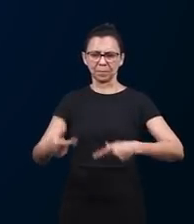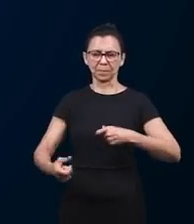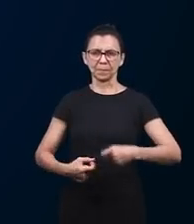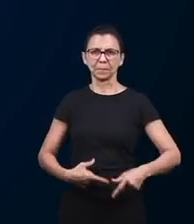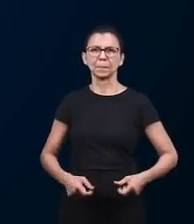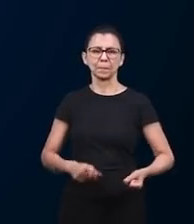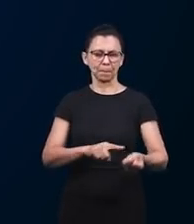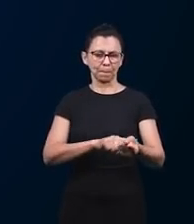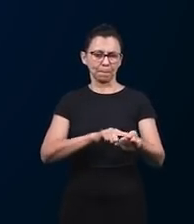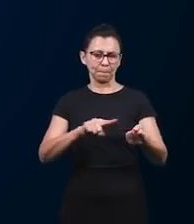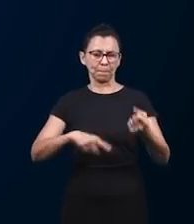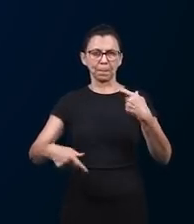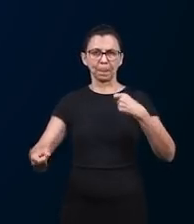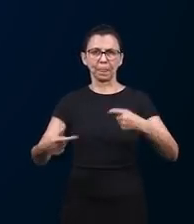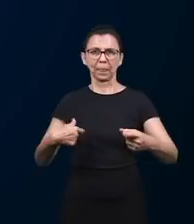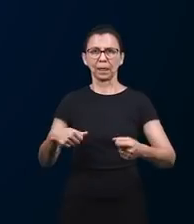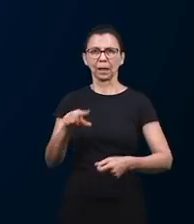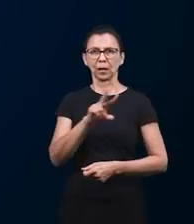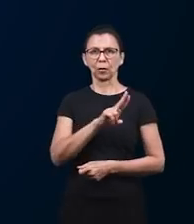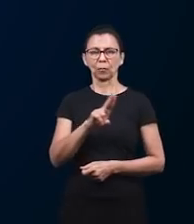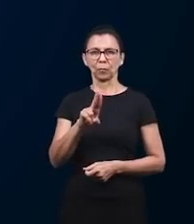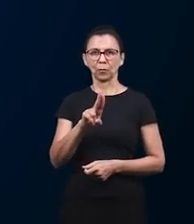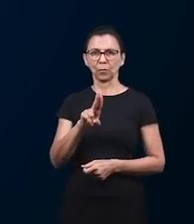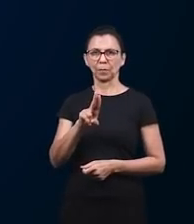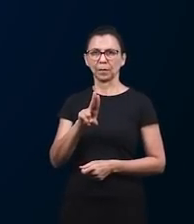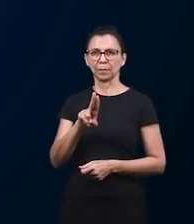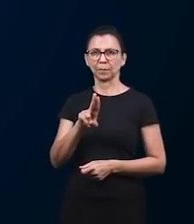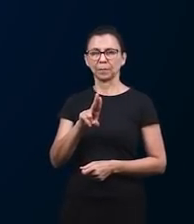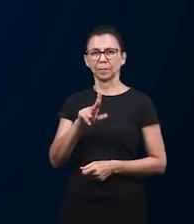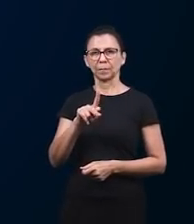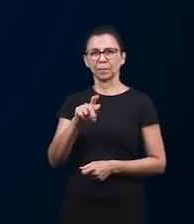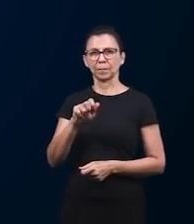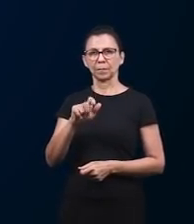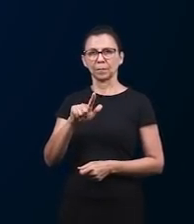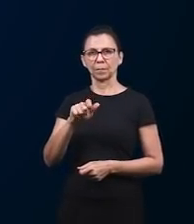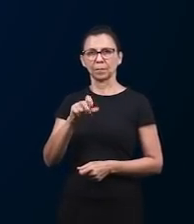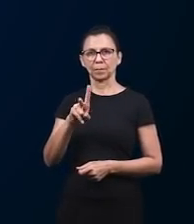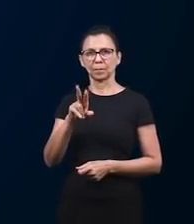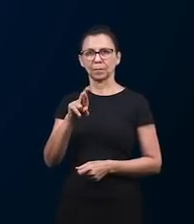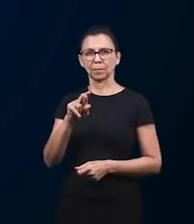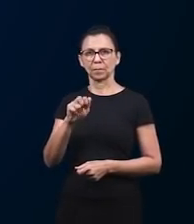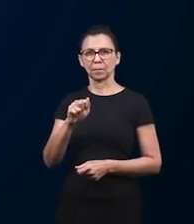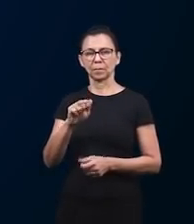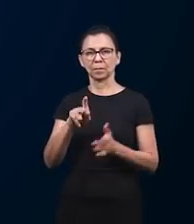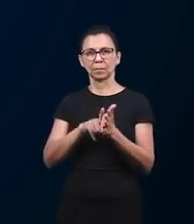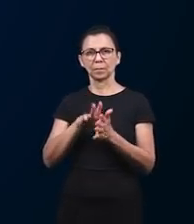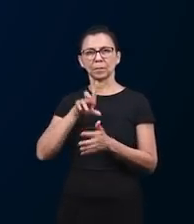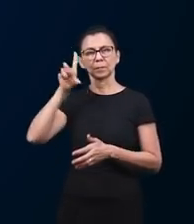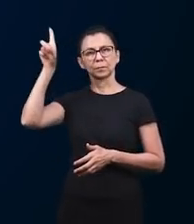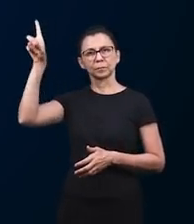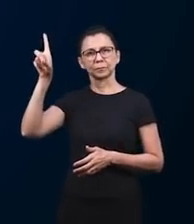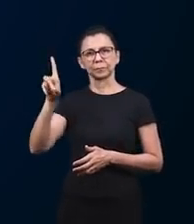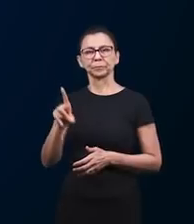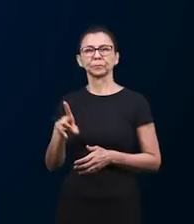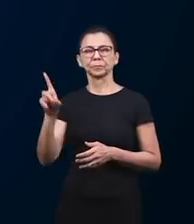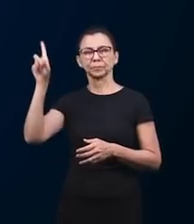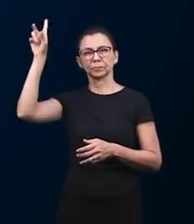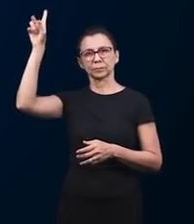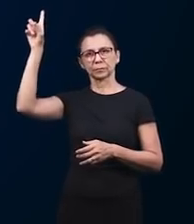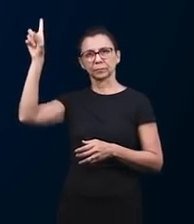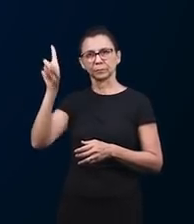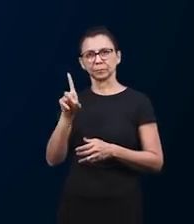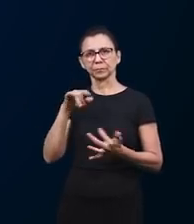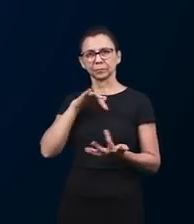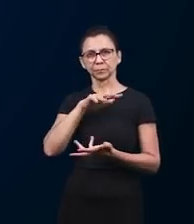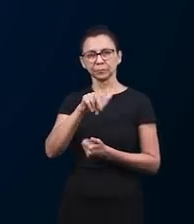falam salpicadas de sangue, e o nome pelo qual se chama é a palavra de Deus, o verbo vivo que se